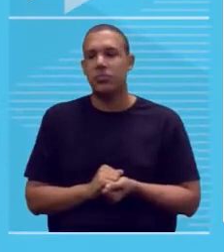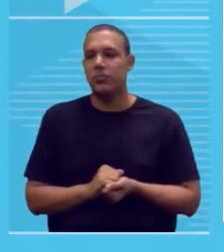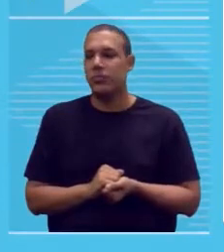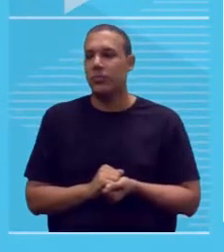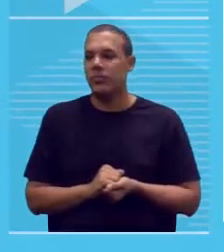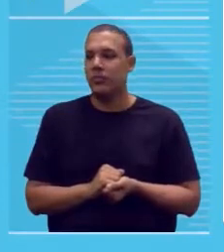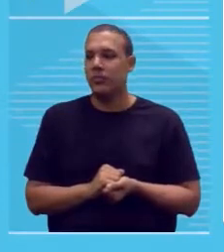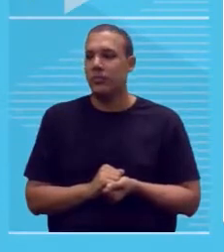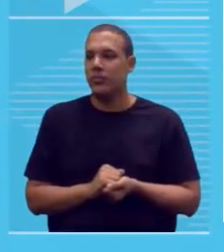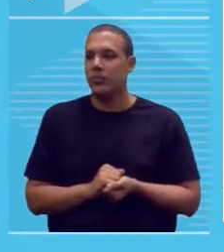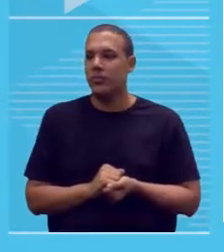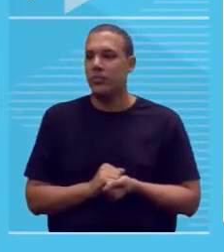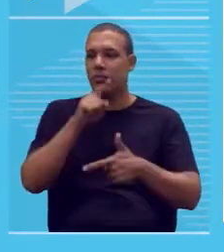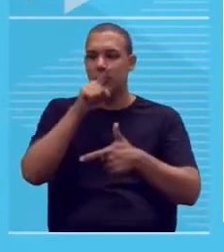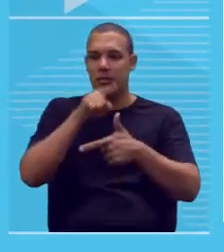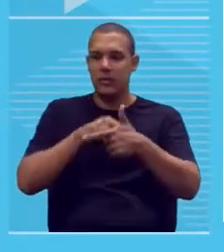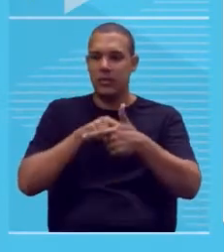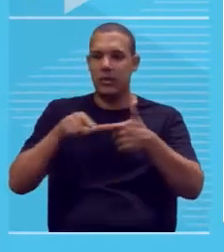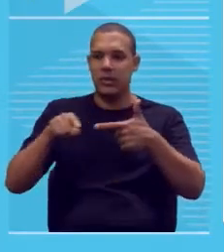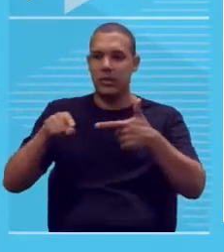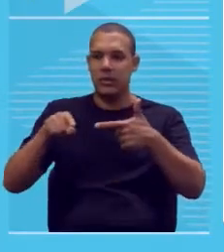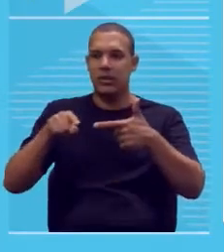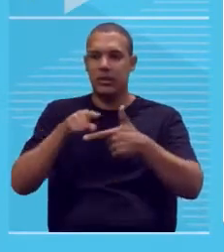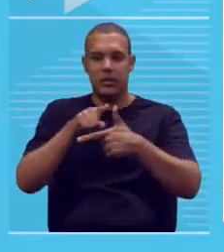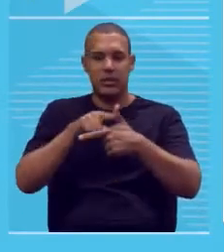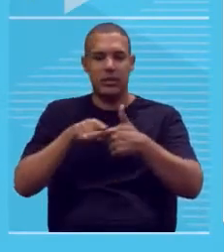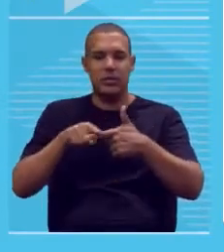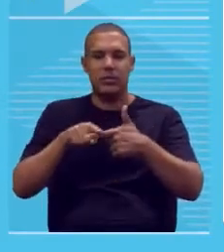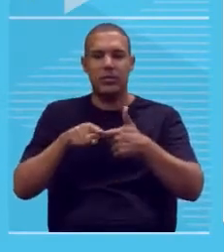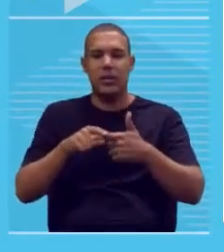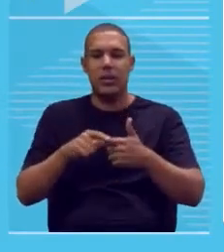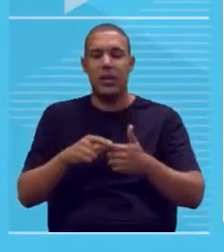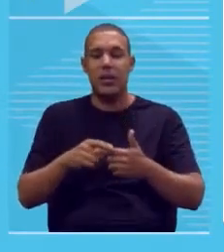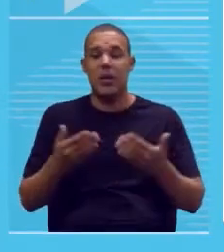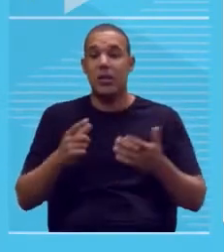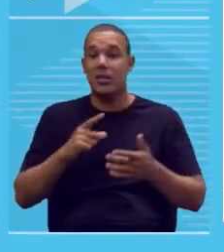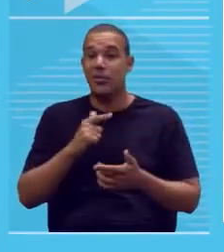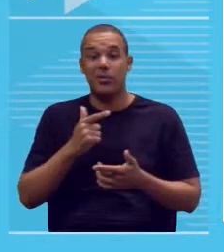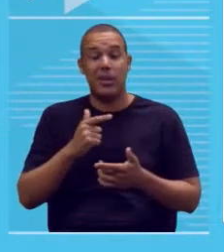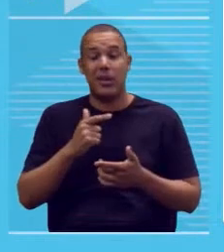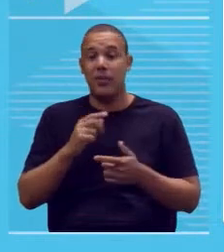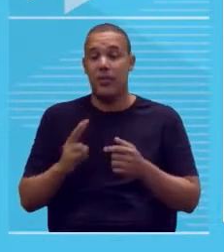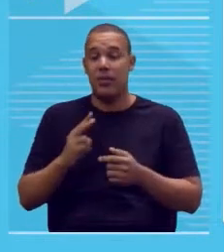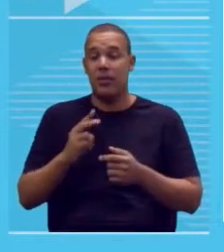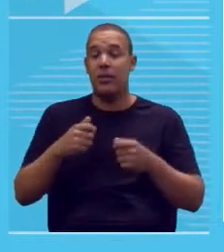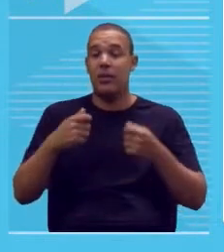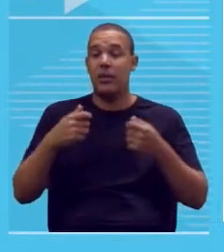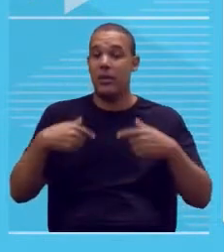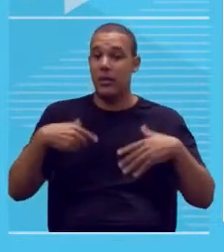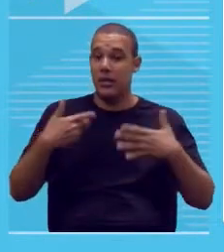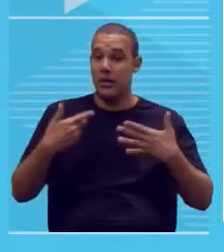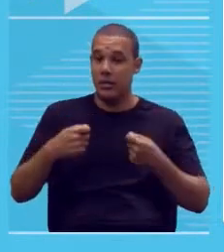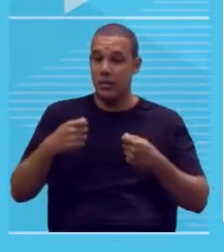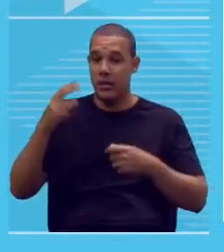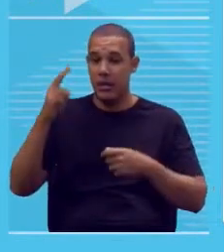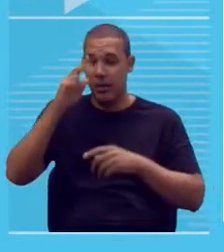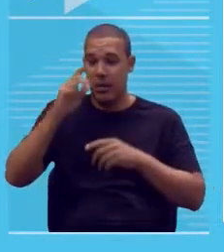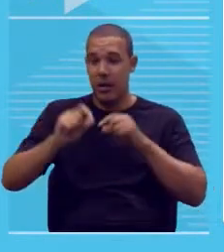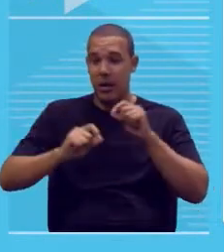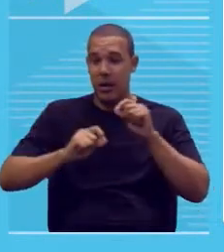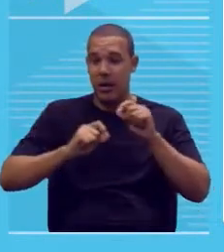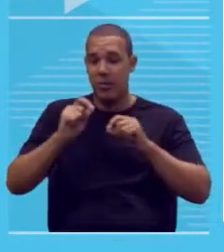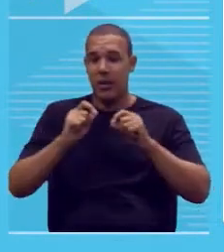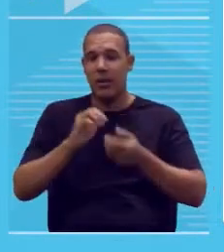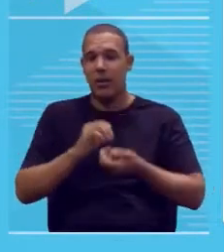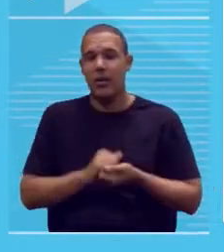agora nós não teremos o valor deste ângulo. Então, nós vamos ter que recordar das razões